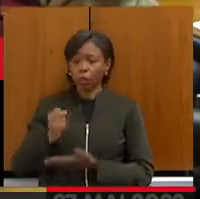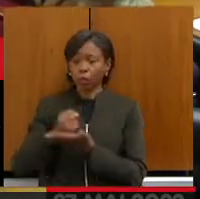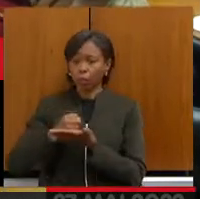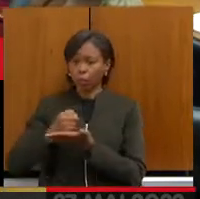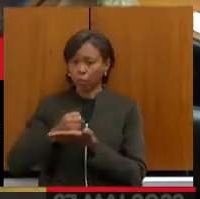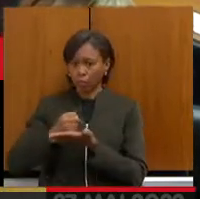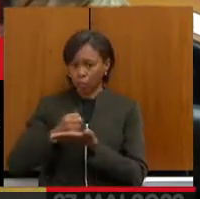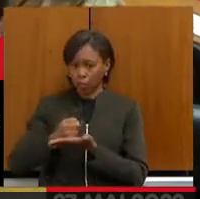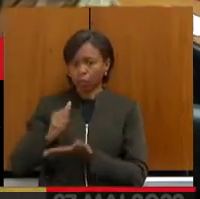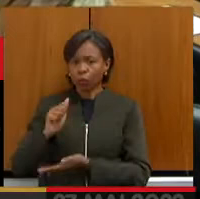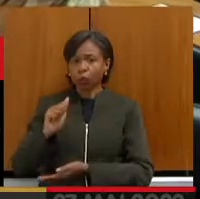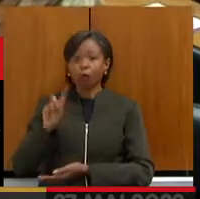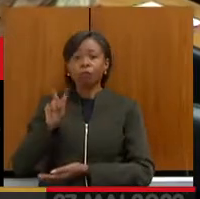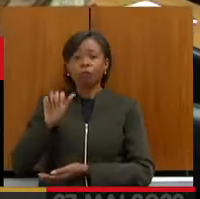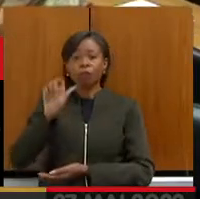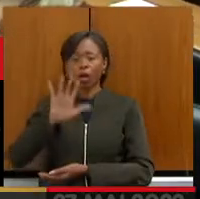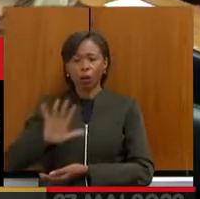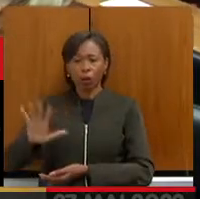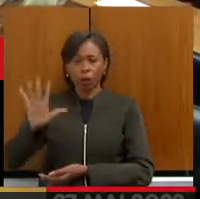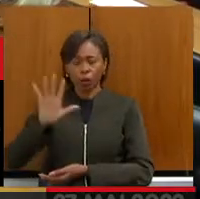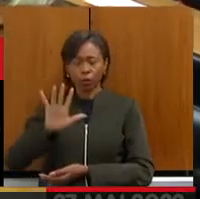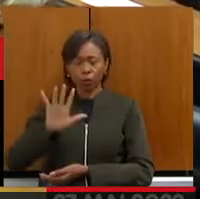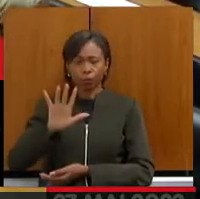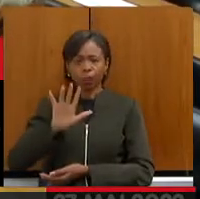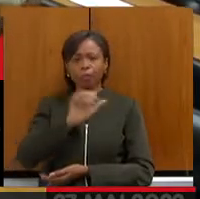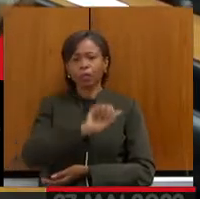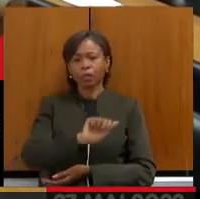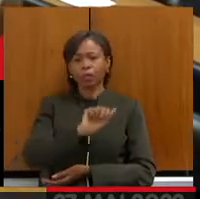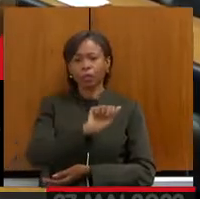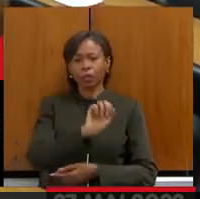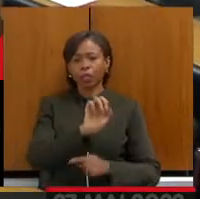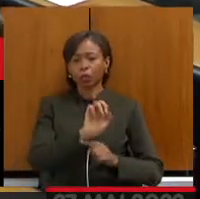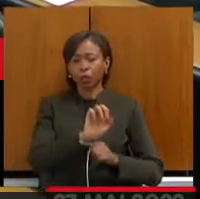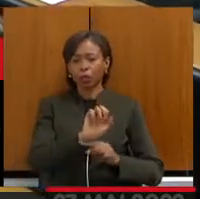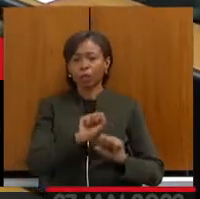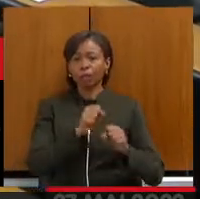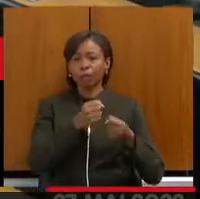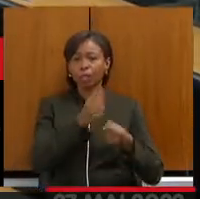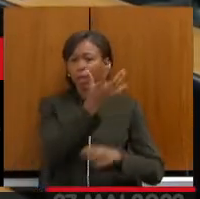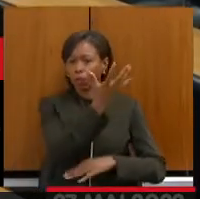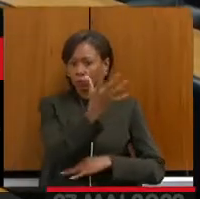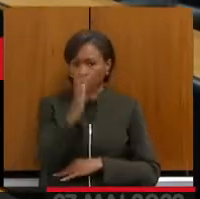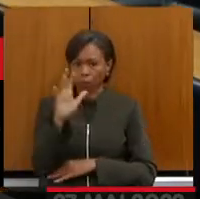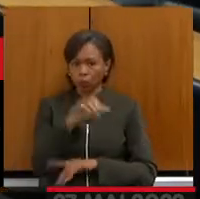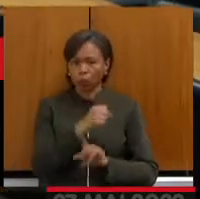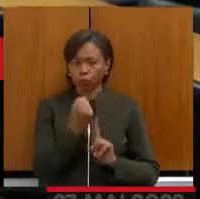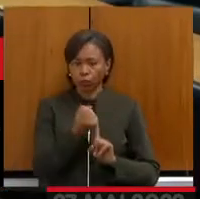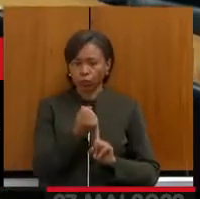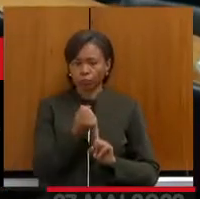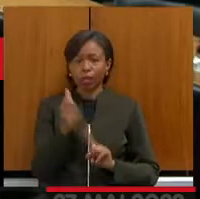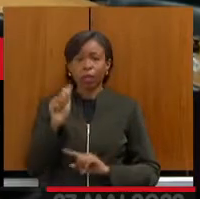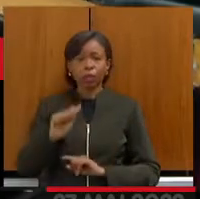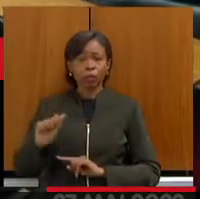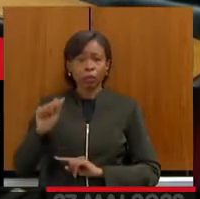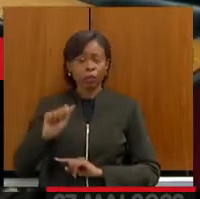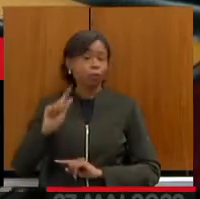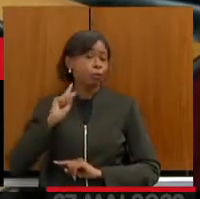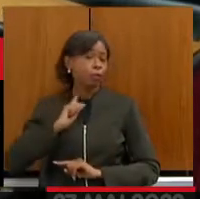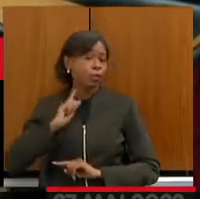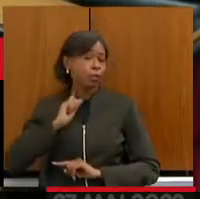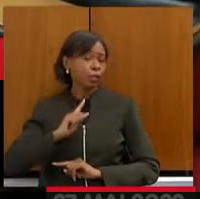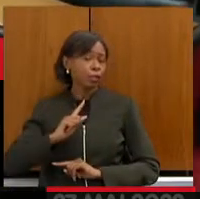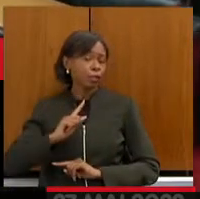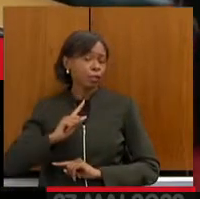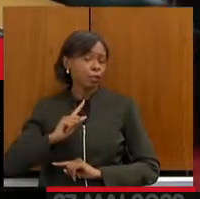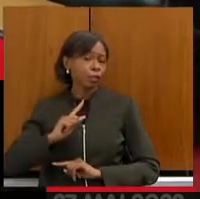Vale do Aço Associação Estadual de defesa ambiental e social Associação Mineira de municípios